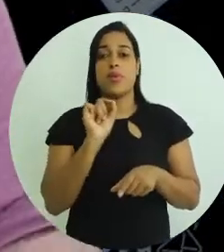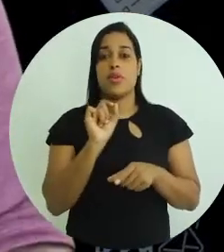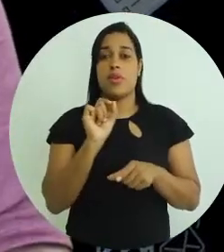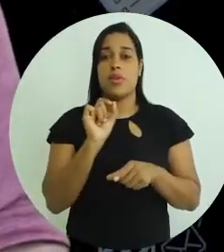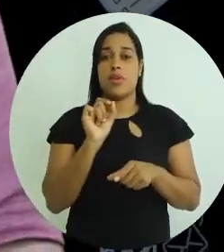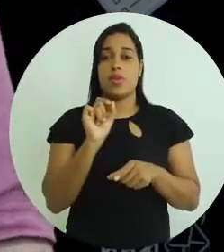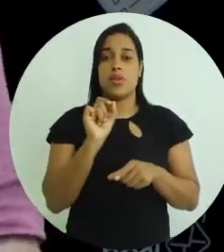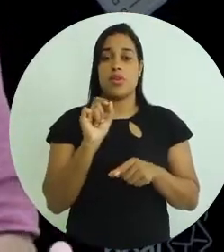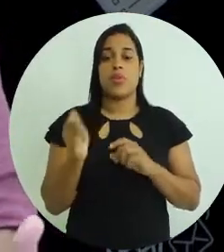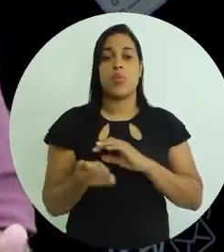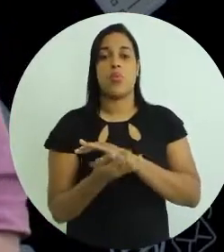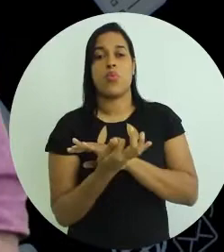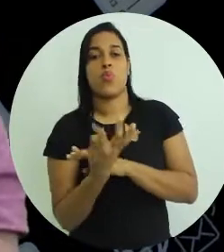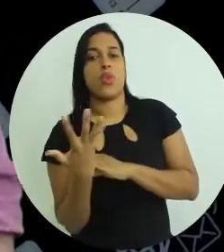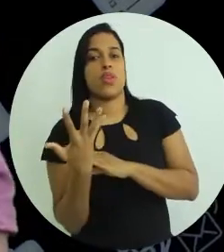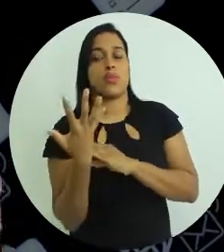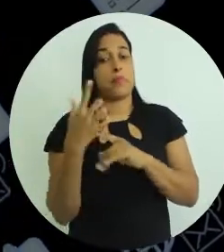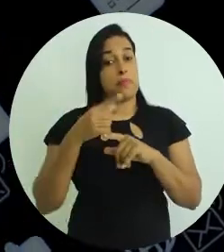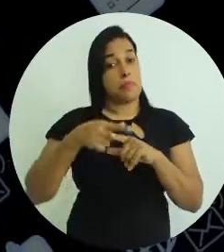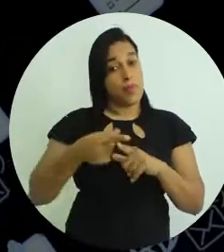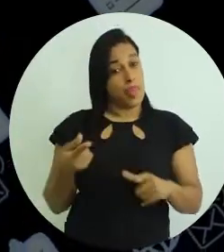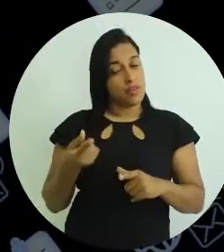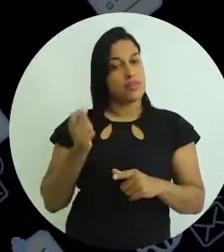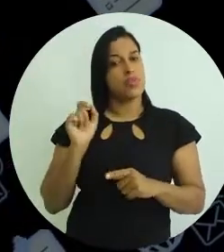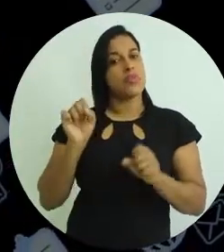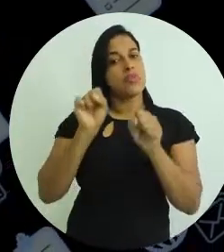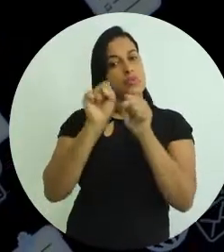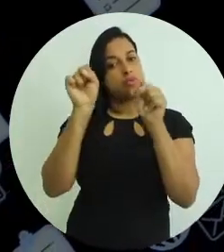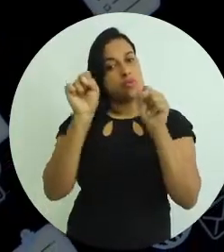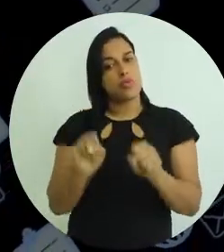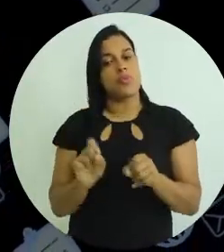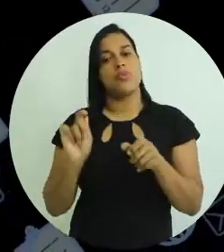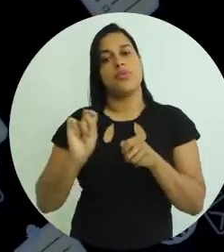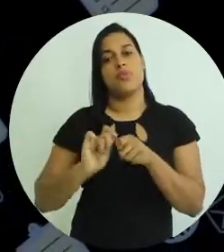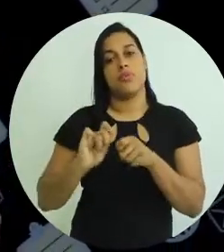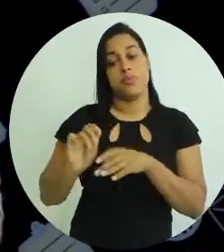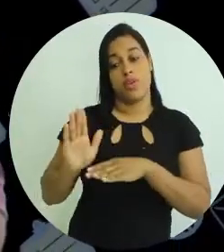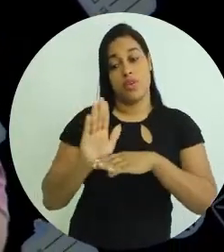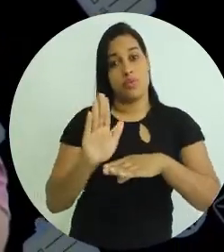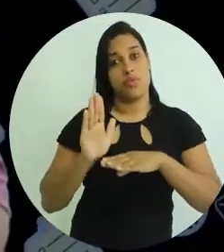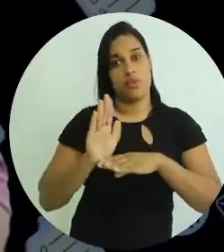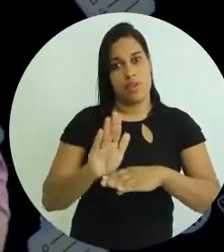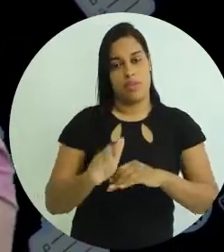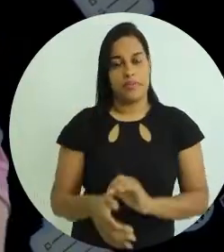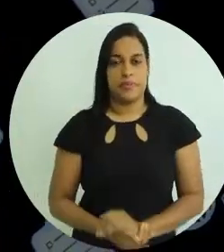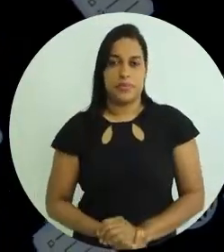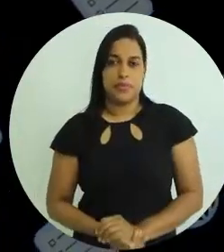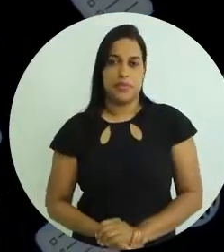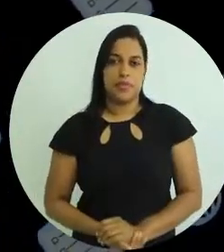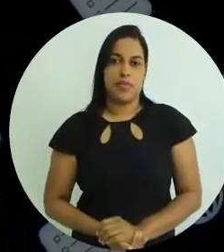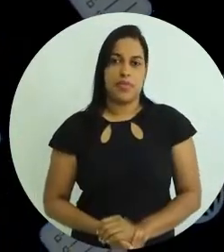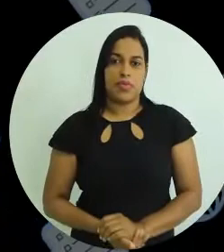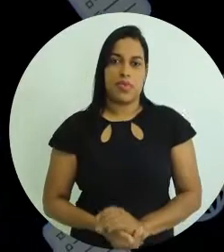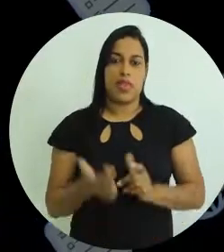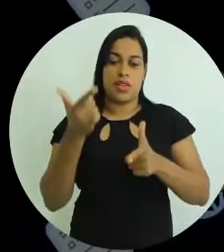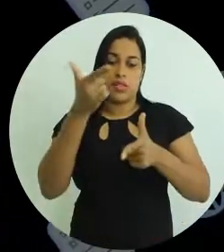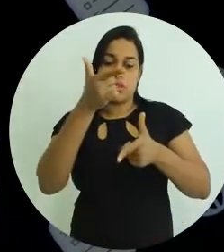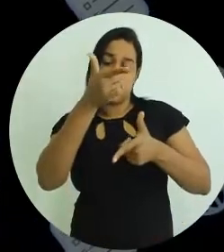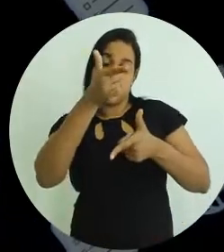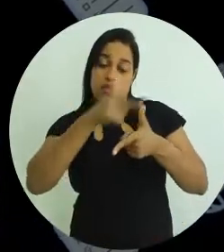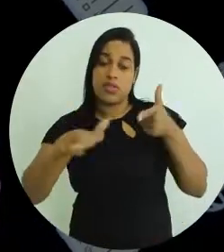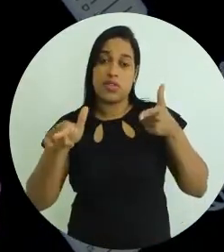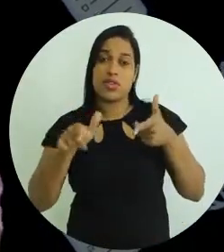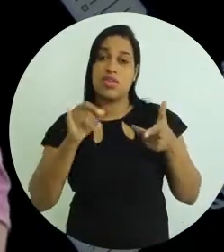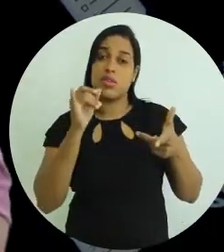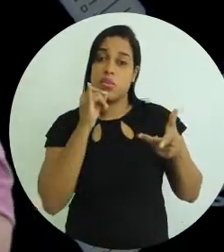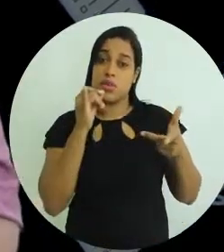grande quanto. Mas, o que os sistemas ERPs fazem para ajudar a vida da gente? Eles se dividem ou se autodividem,